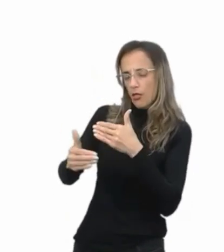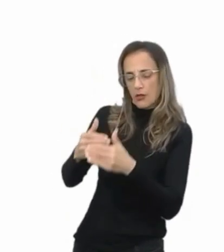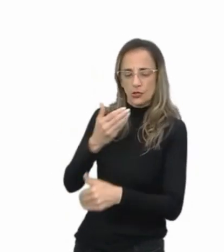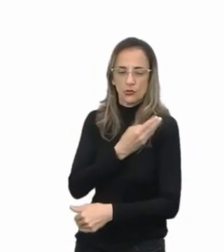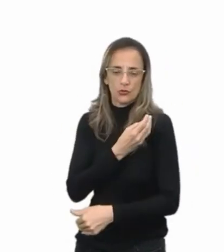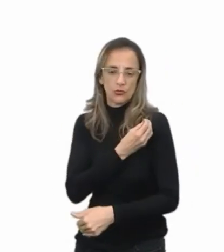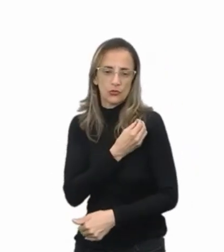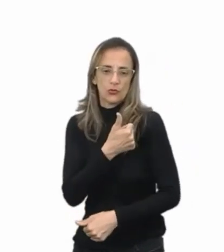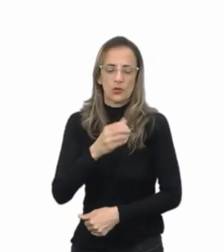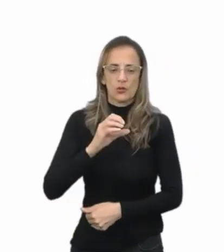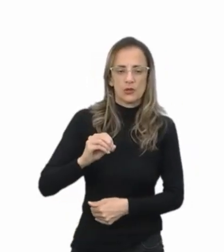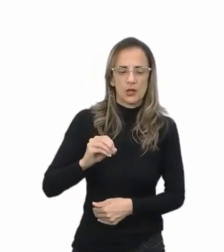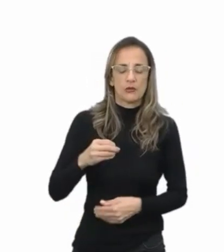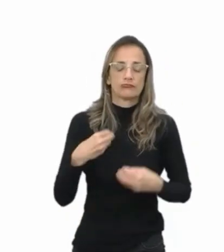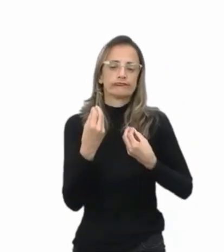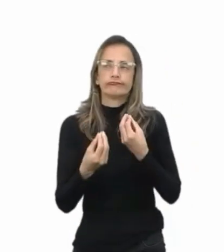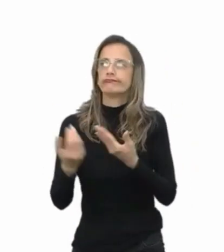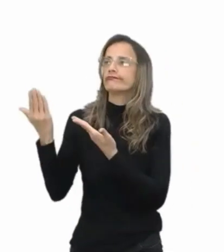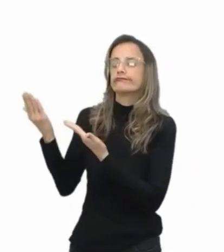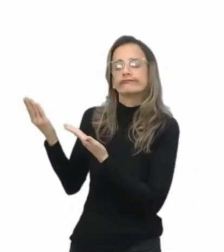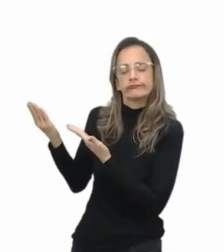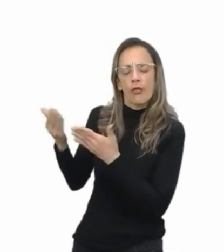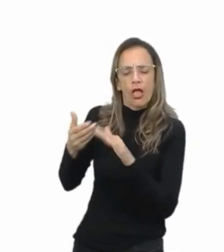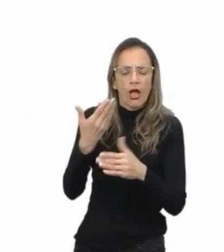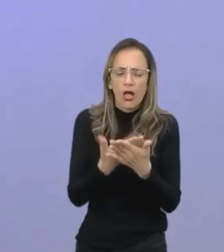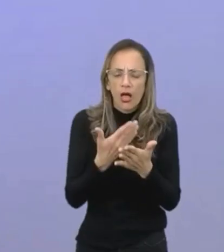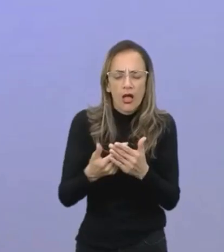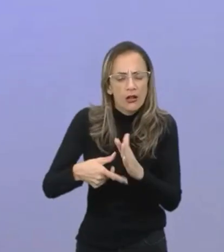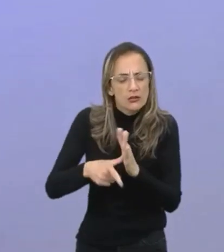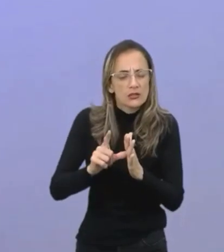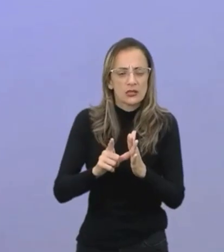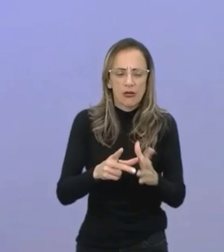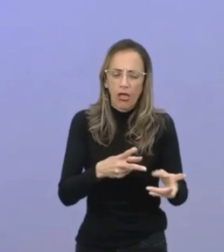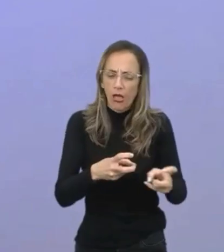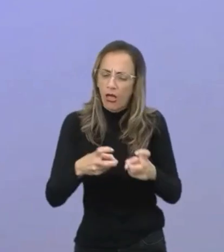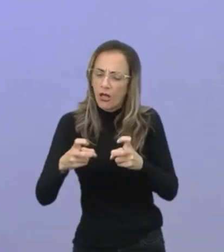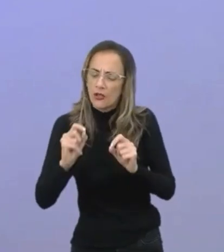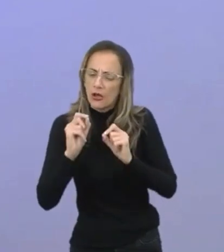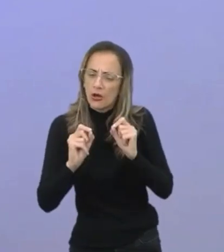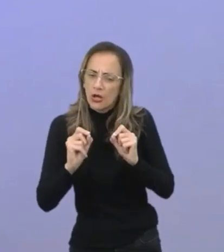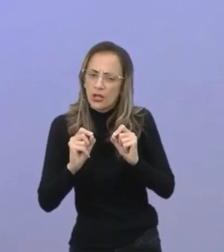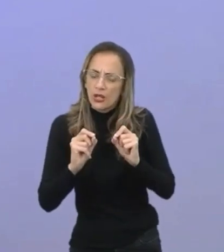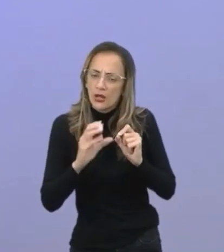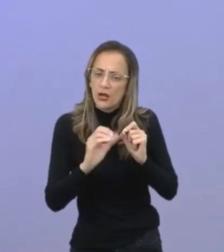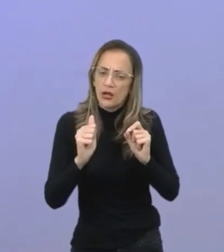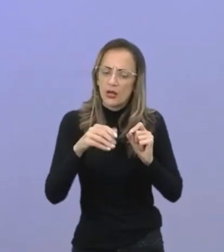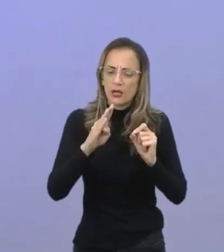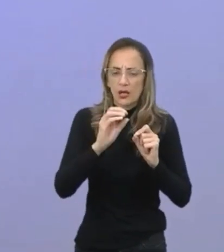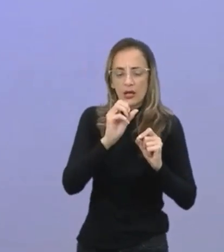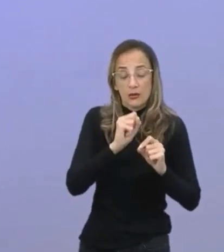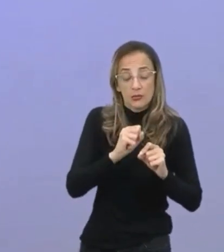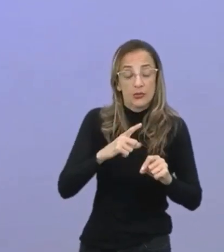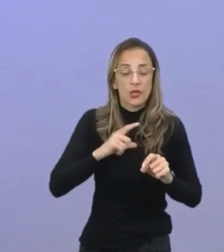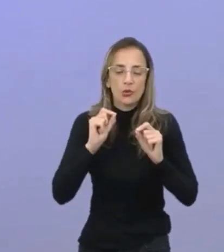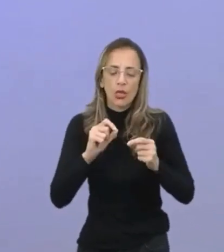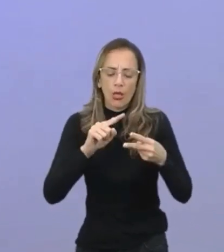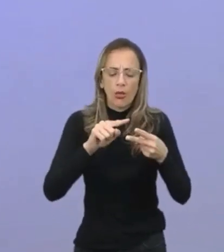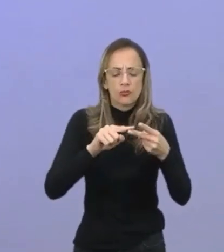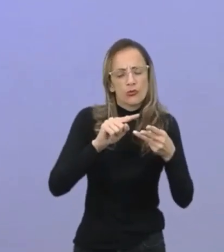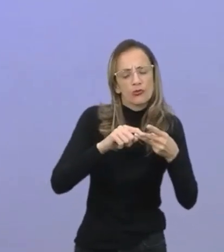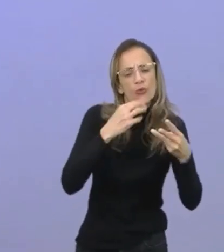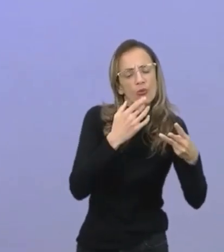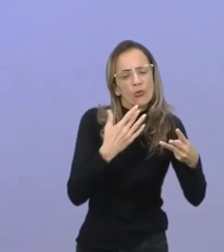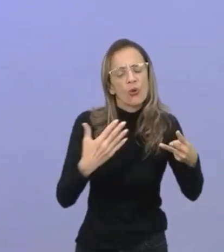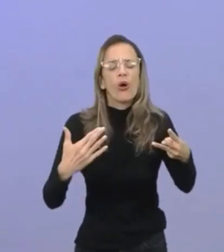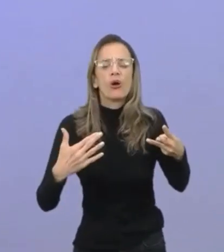os componentes. A gente vai lembrar, então, as conexões das aulas anteriores. Atenção com os cabos, a gente sabe que os cabos eles têm ali 3 cores, e a shield também ali